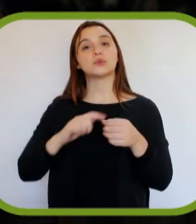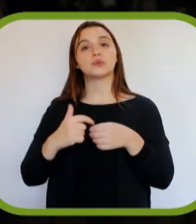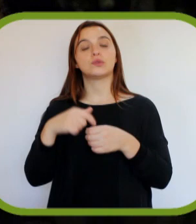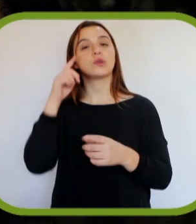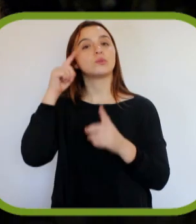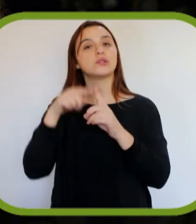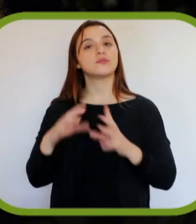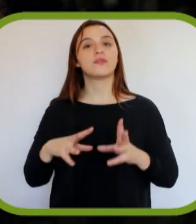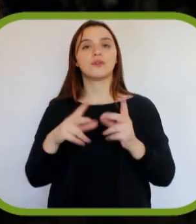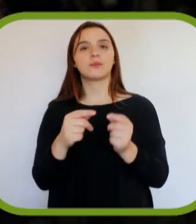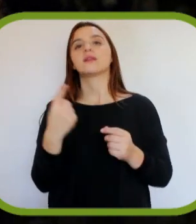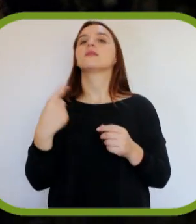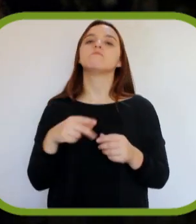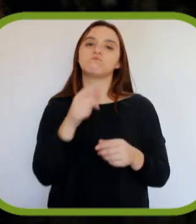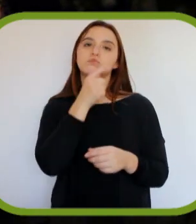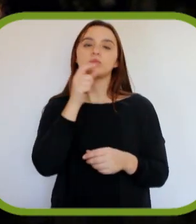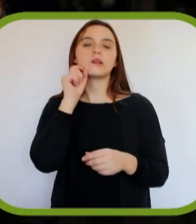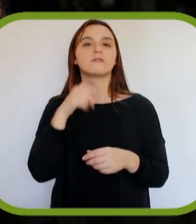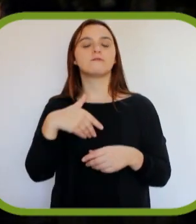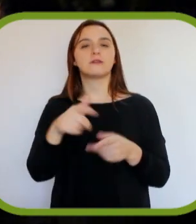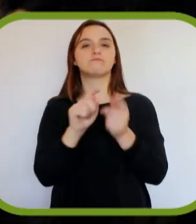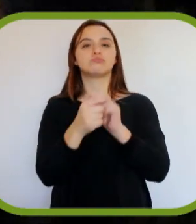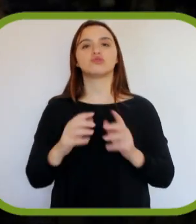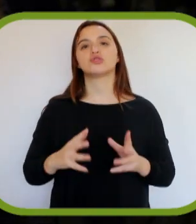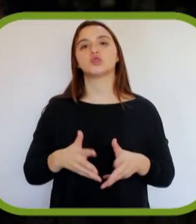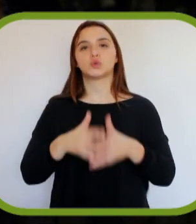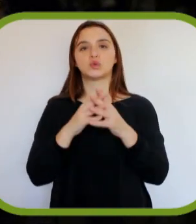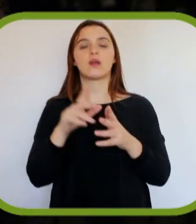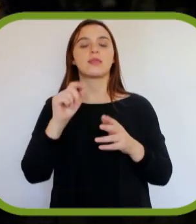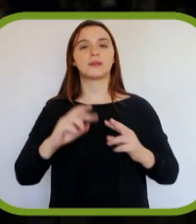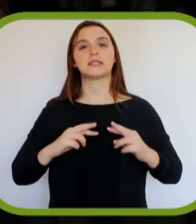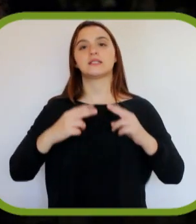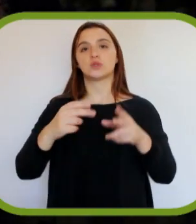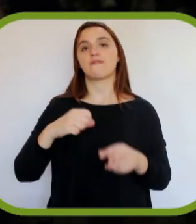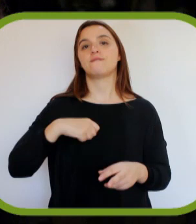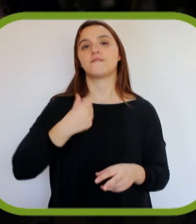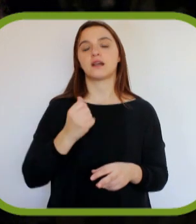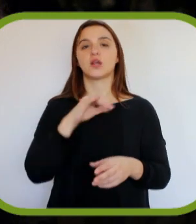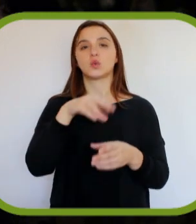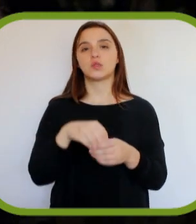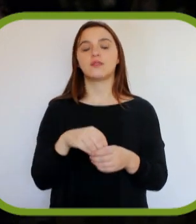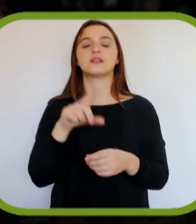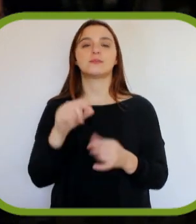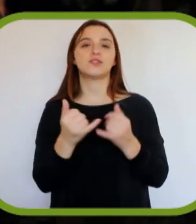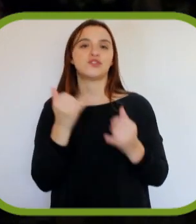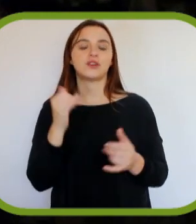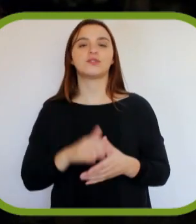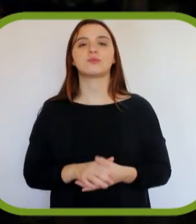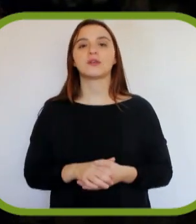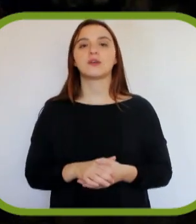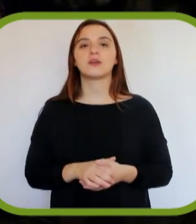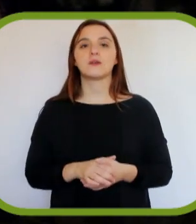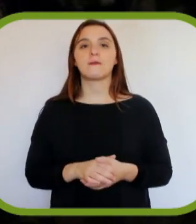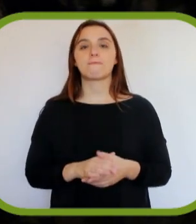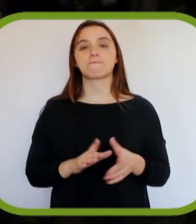Desenvolvimento promete uma transformação estrutural, particularmente para transições mais verdes, inclusivas e